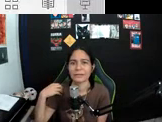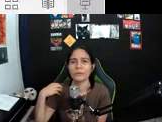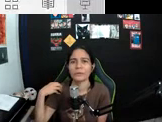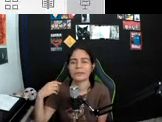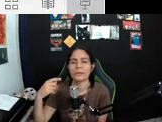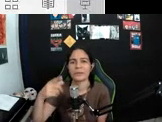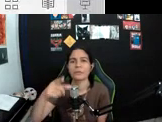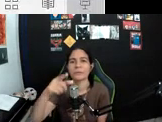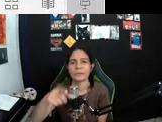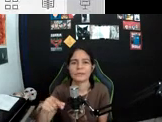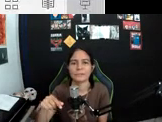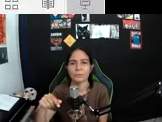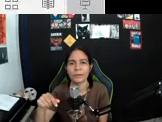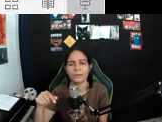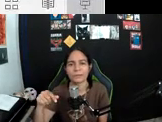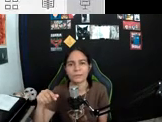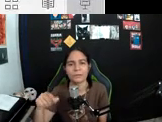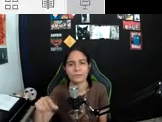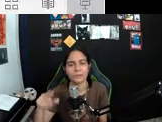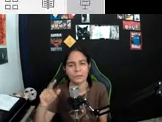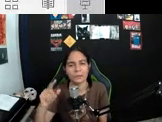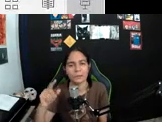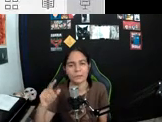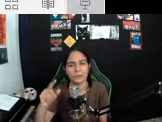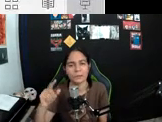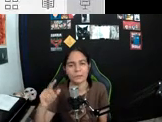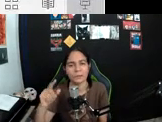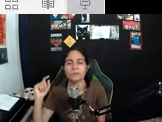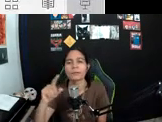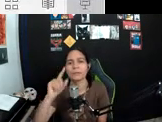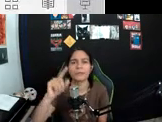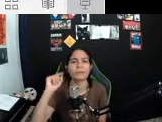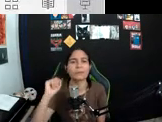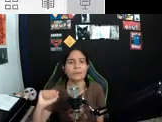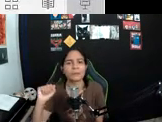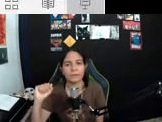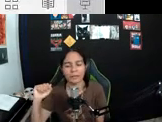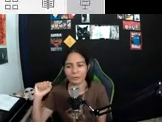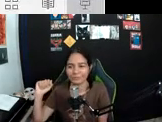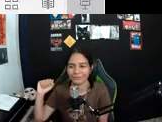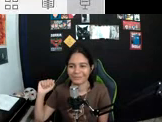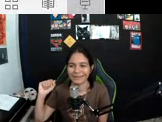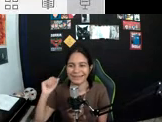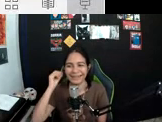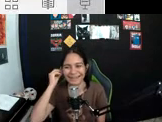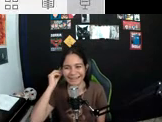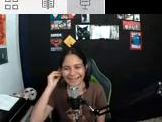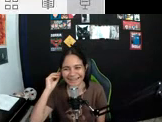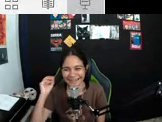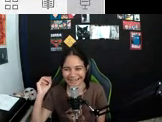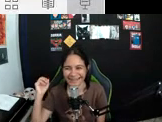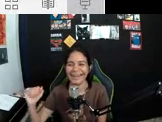Mas se eu for atendida por vocês e souber que vocês não têm doutorado, você estiver estampando doutorado, eu vou fazer você passar vergonha.